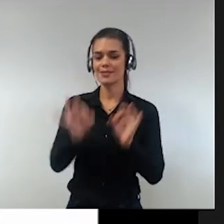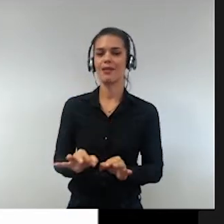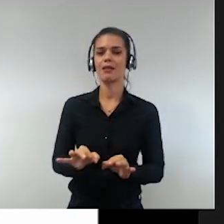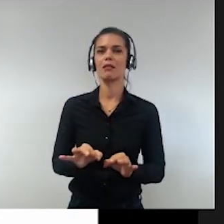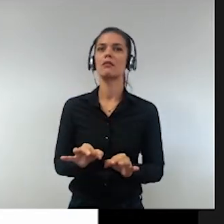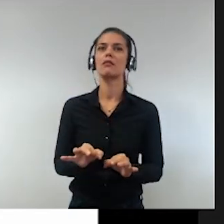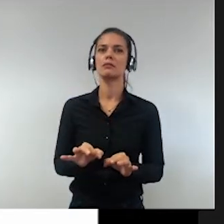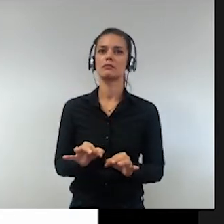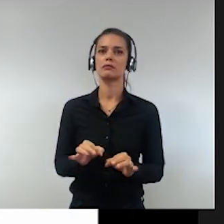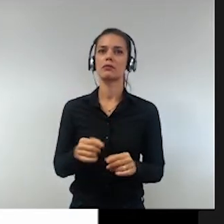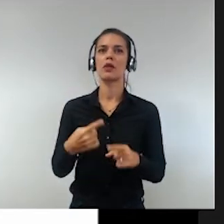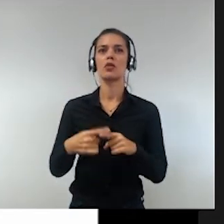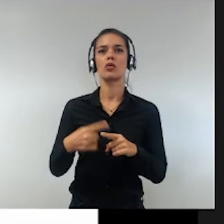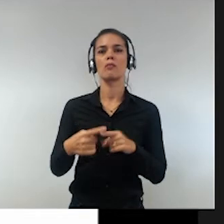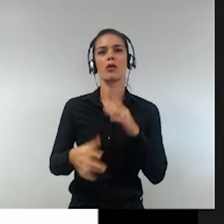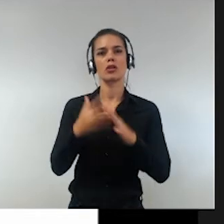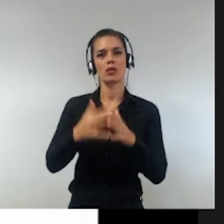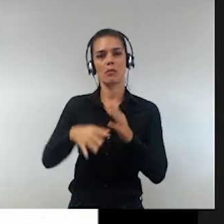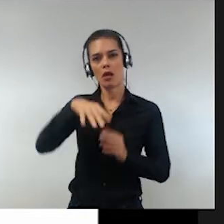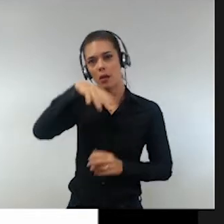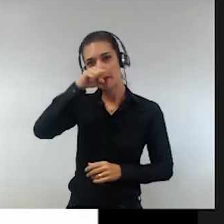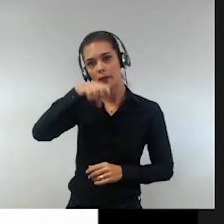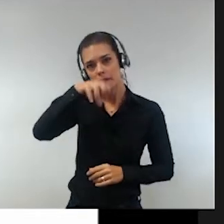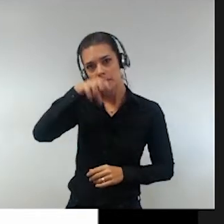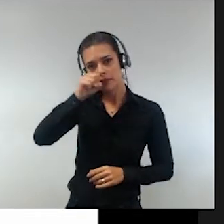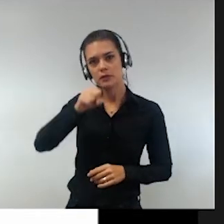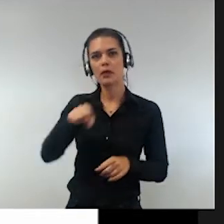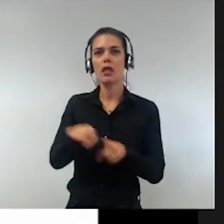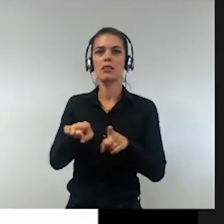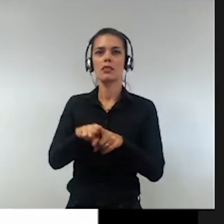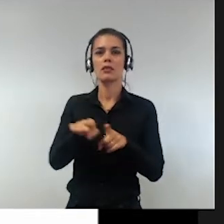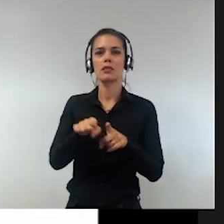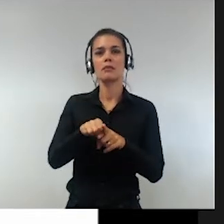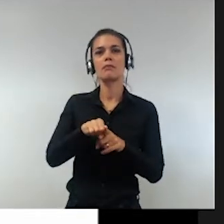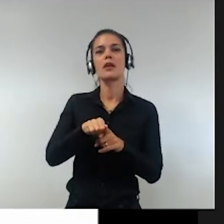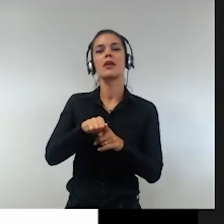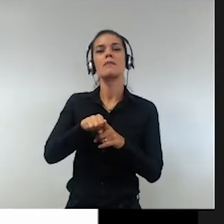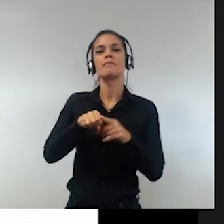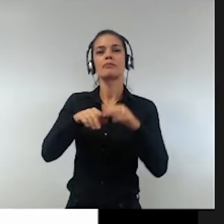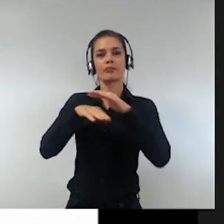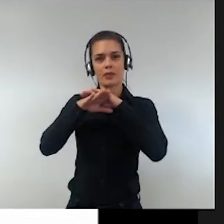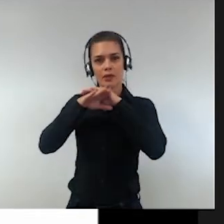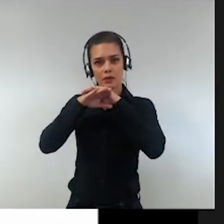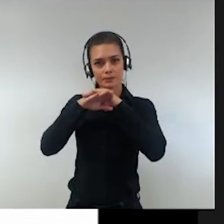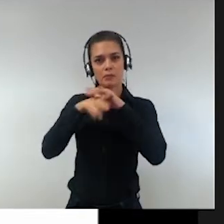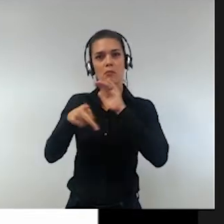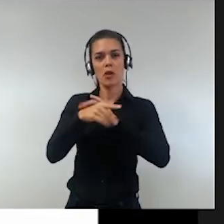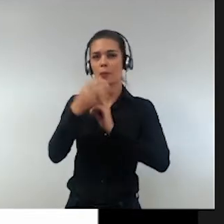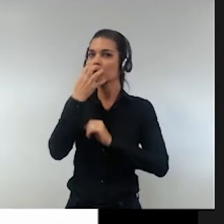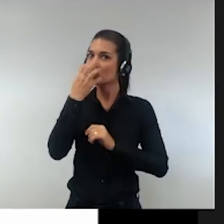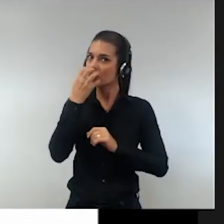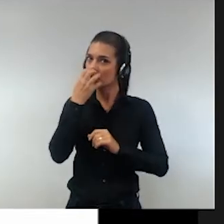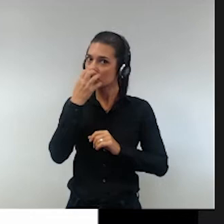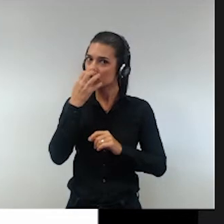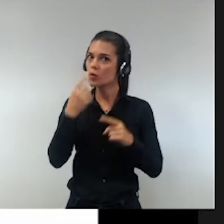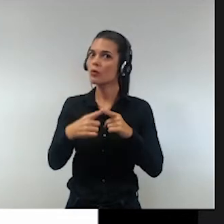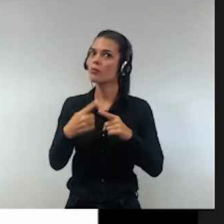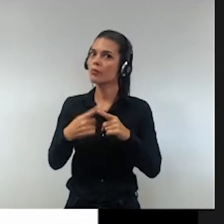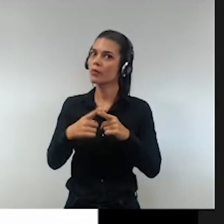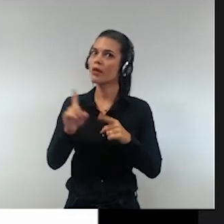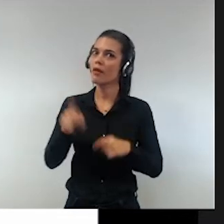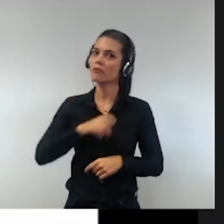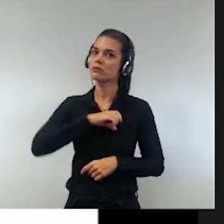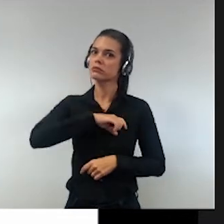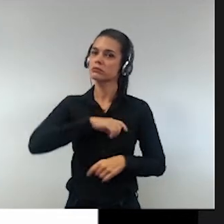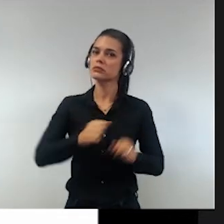pode, obviamente, tampar a respiração, impedir o movimento externo da língua, senão o tutor, naquele momento, ele está fazendo maus tratos com os animais.